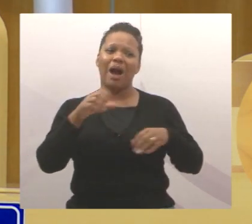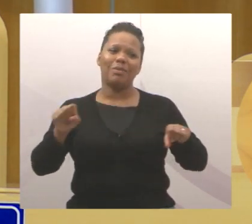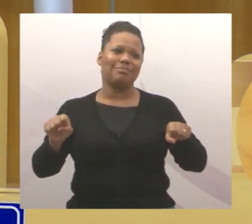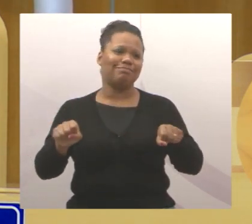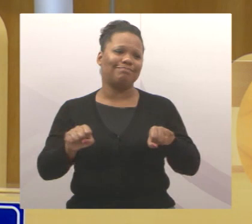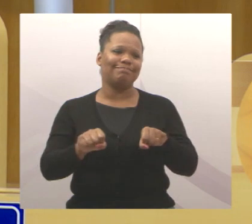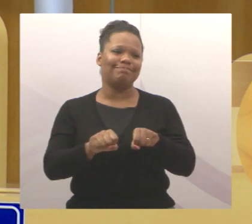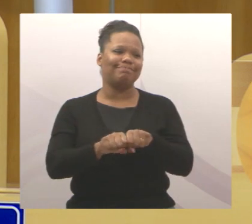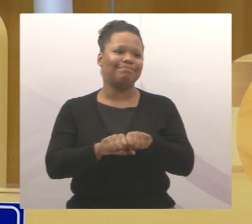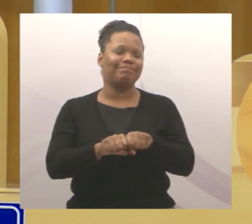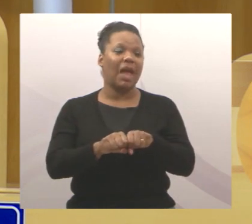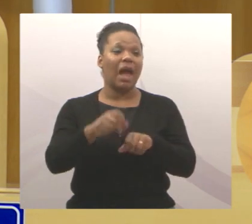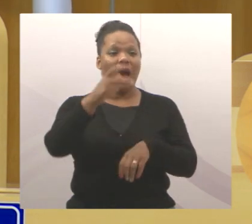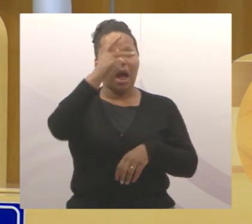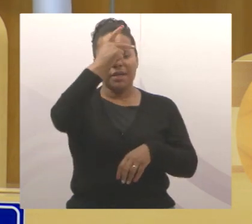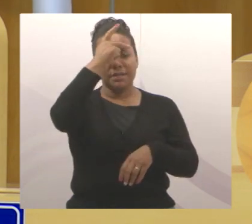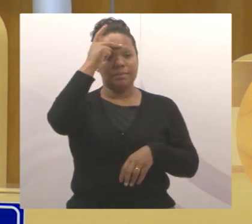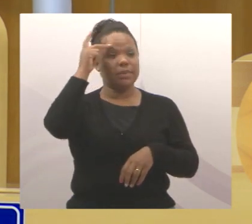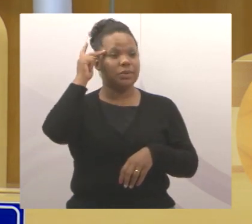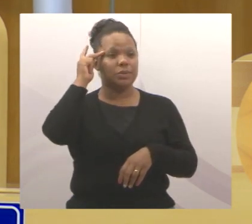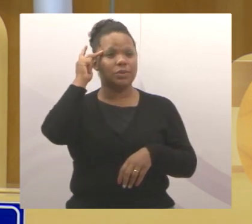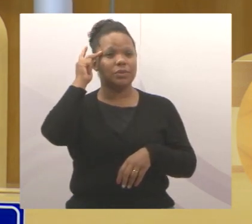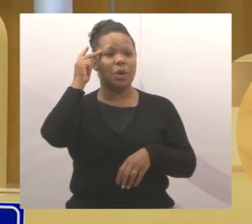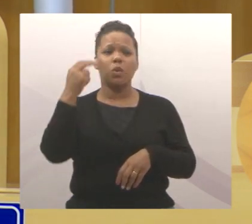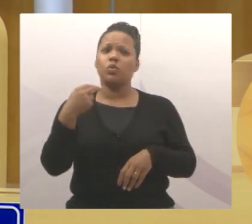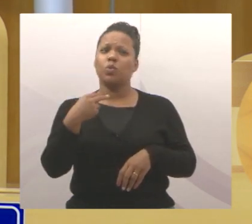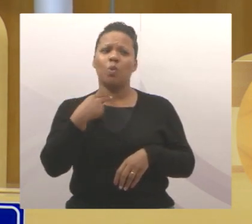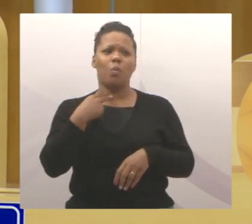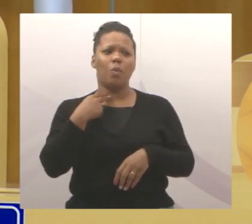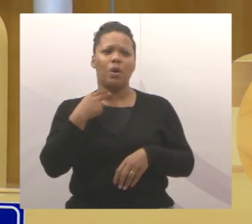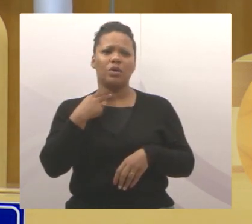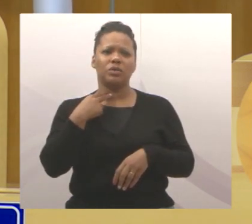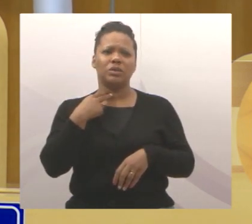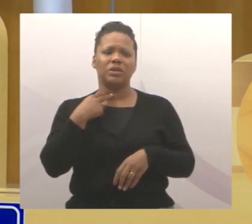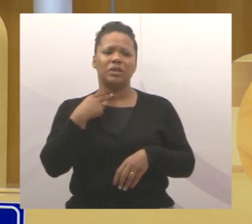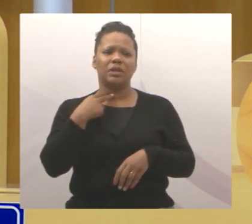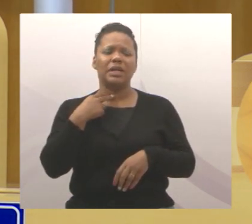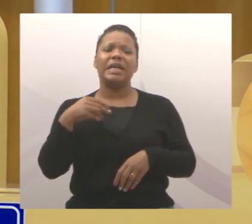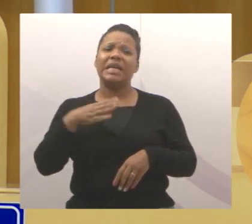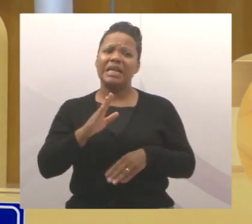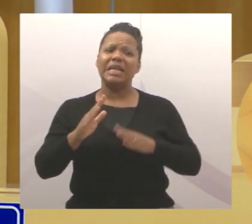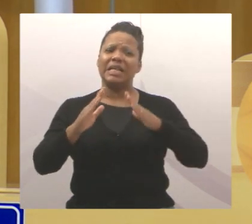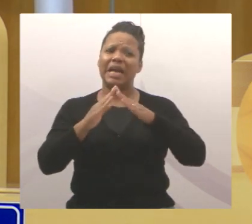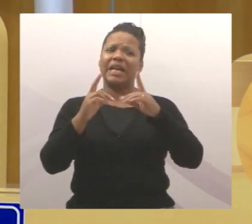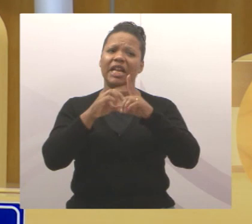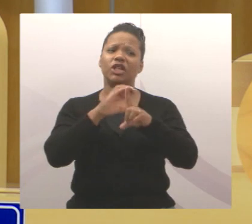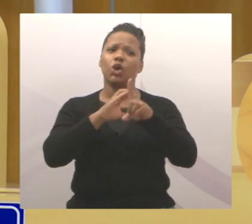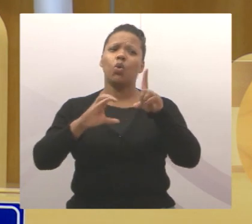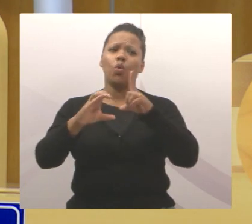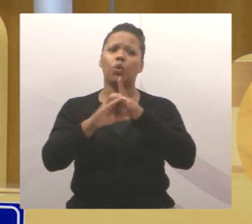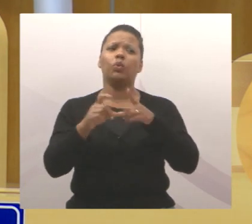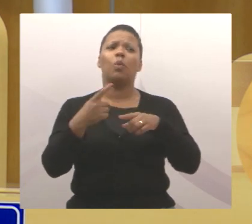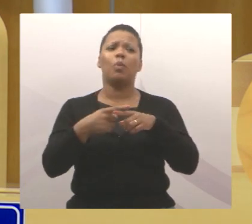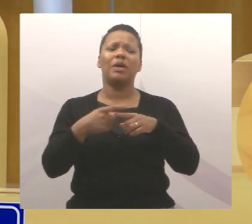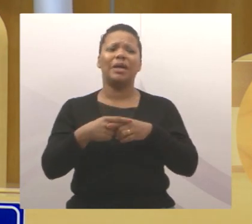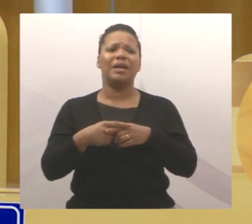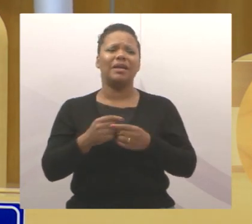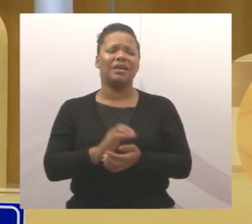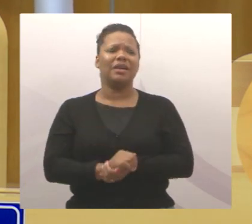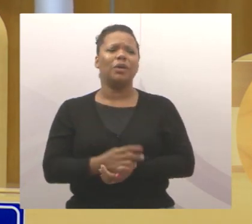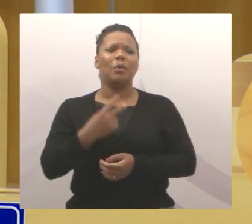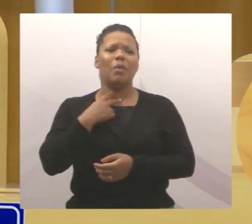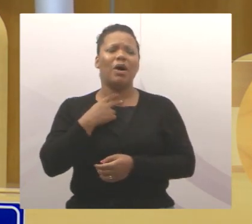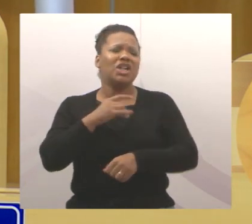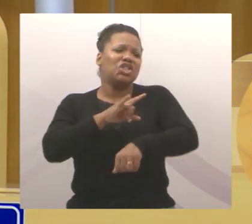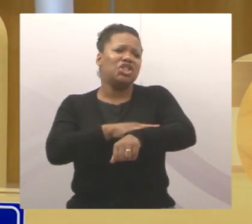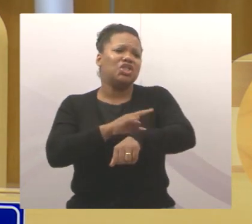esgoto. As pessoas não podem passar muito tempo cultuando a Deus, porque elas não podem